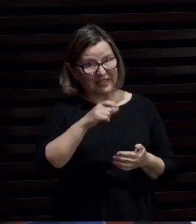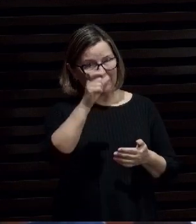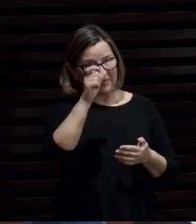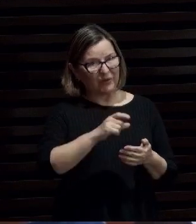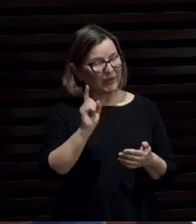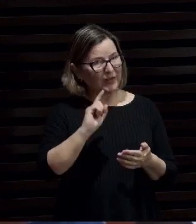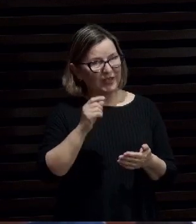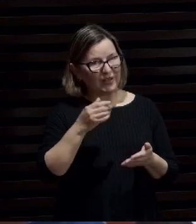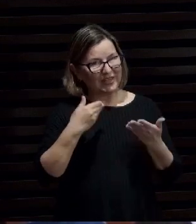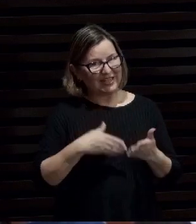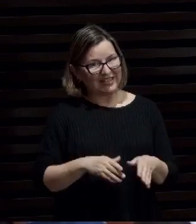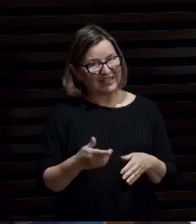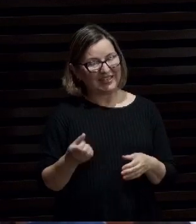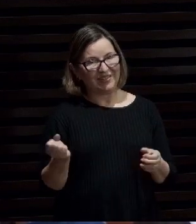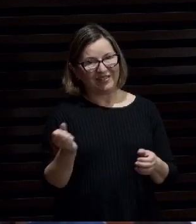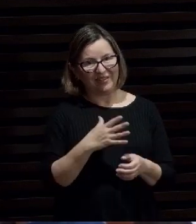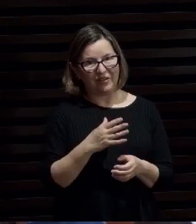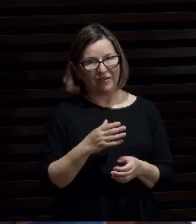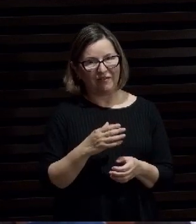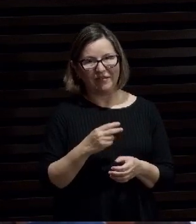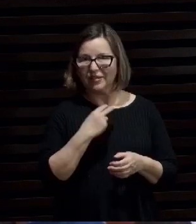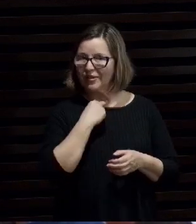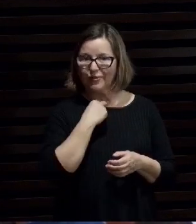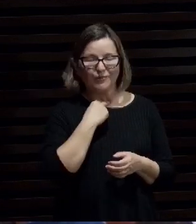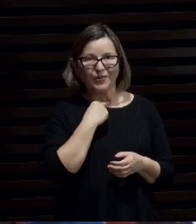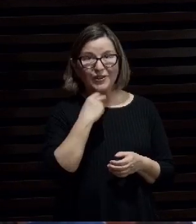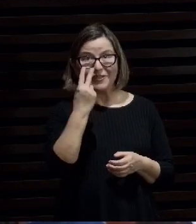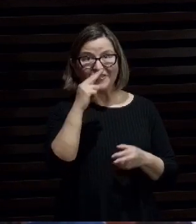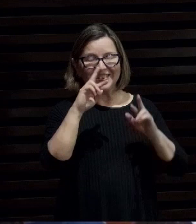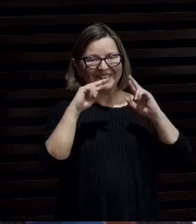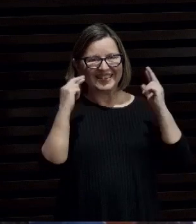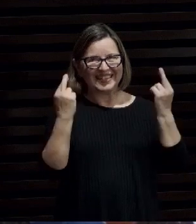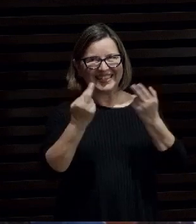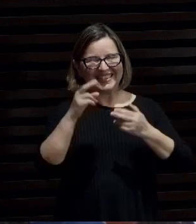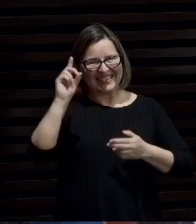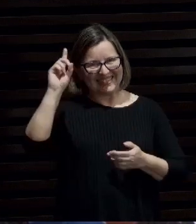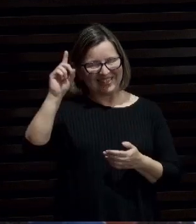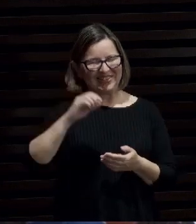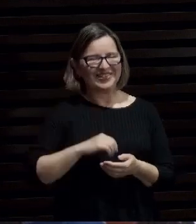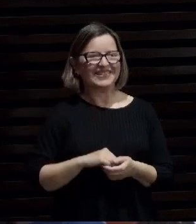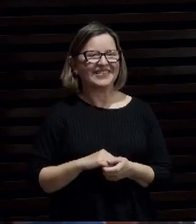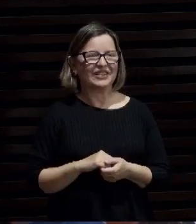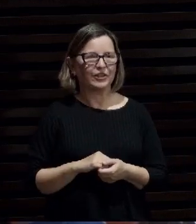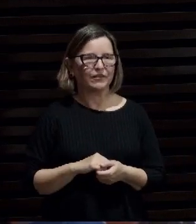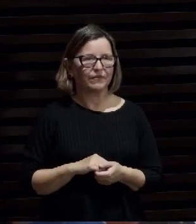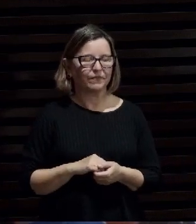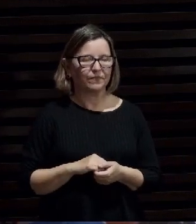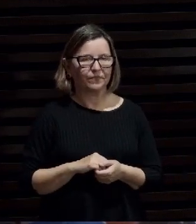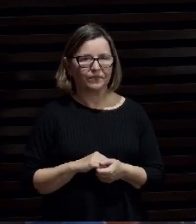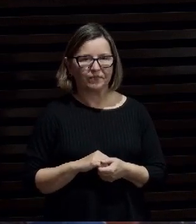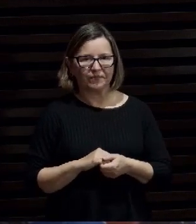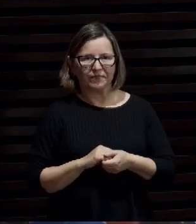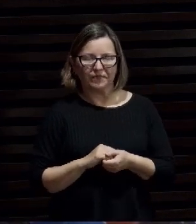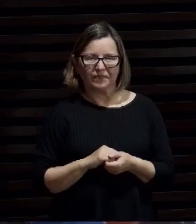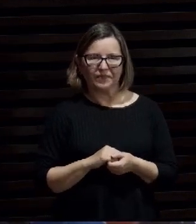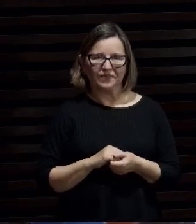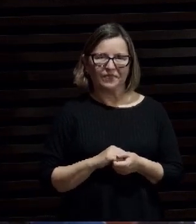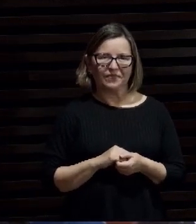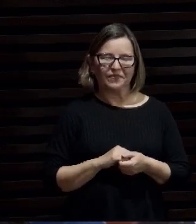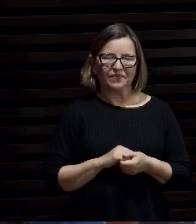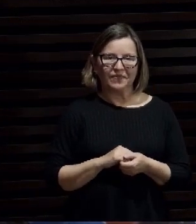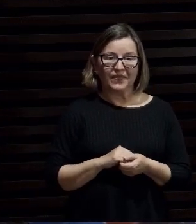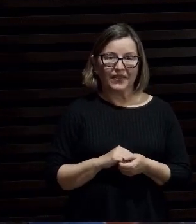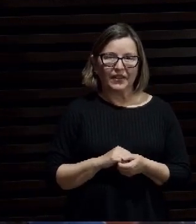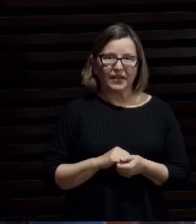não nascer de novo, não pode ver o reino de Deus. Quem não nascer de novo não pode ver o reino de Deus.